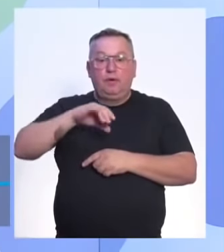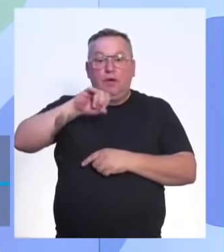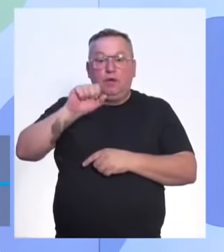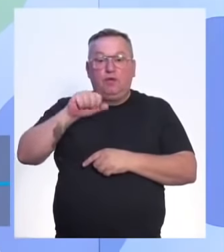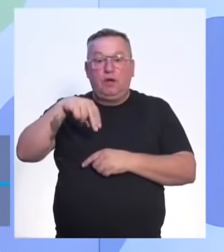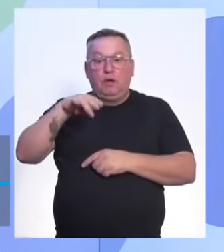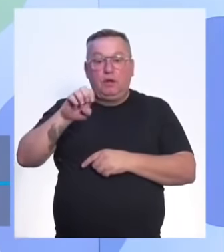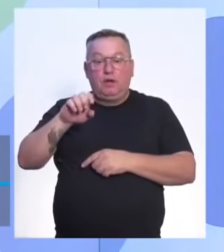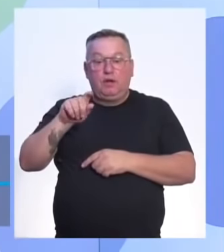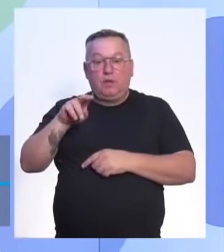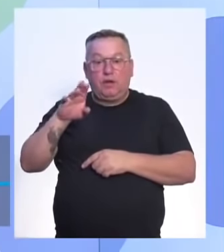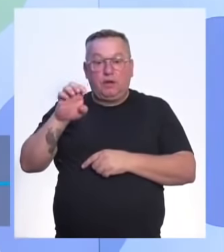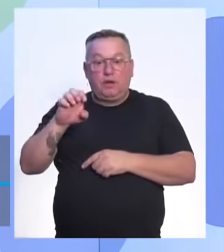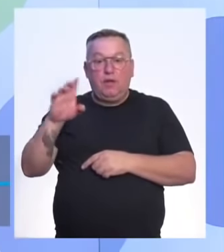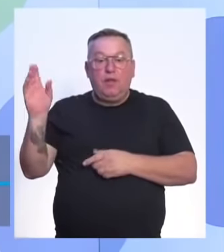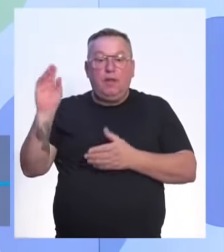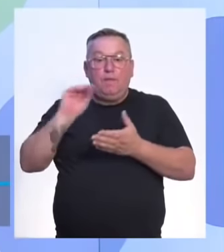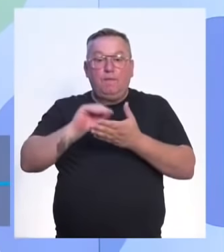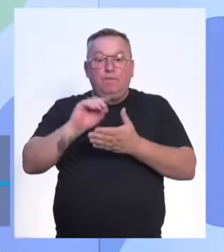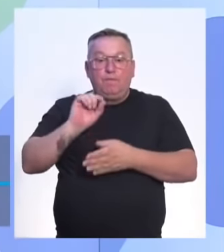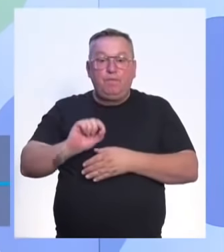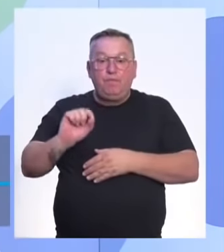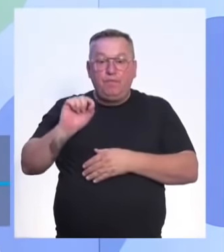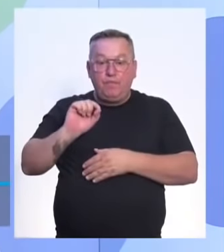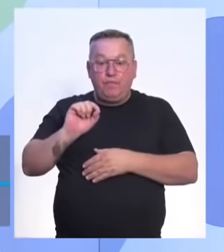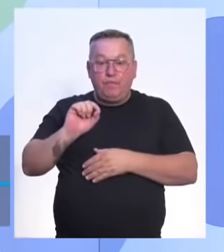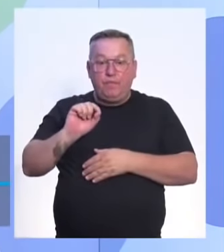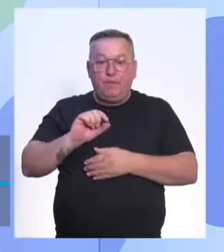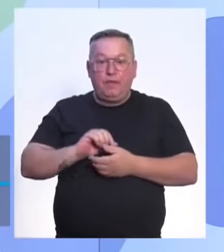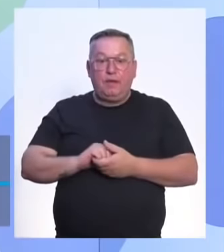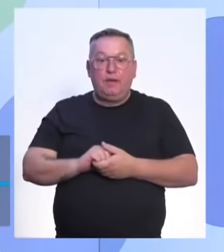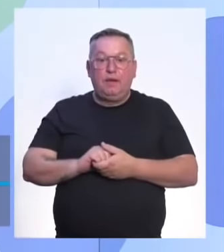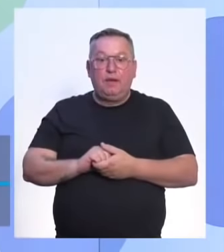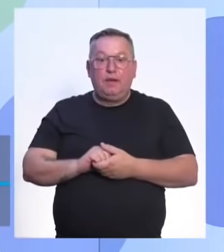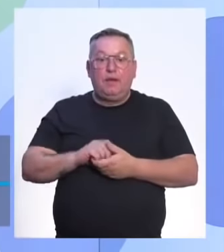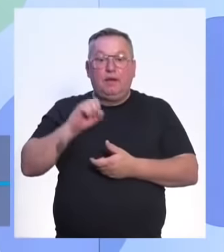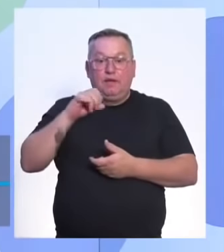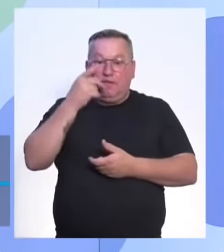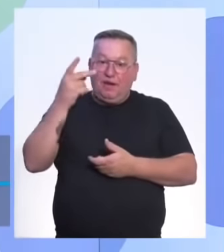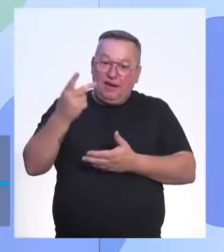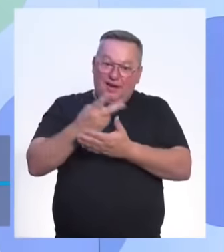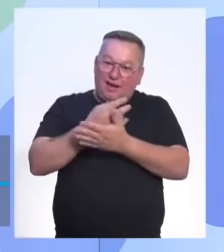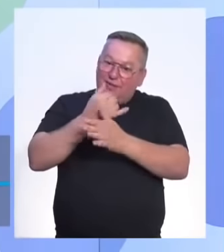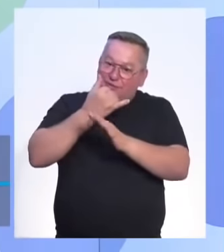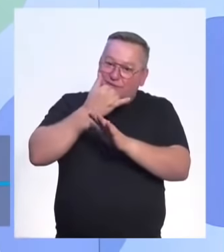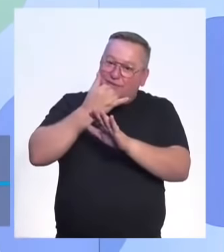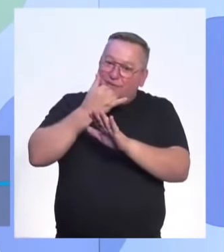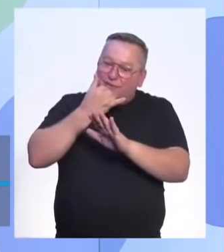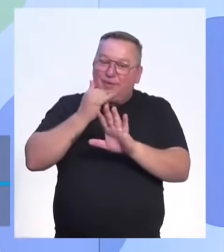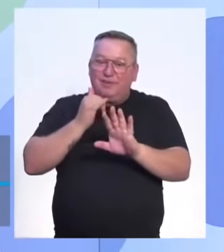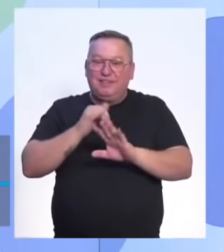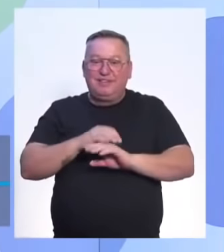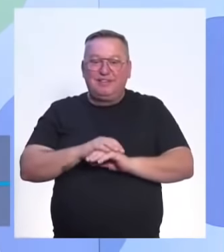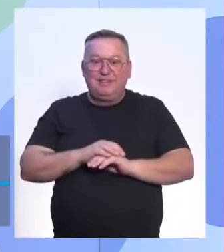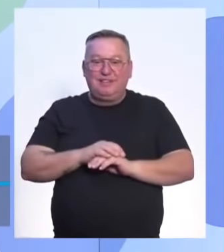Grace, ó, ela colocou o seguinte, meu, achei o máximo, se eu falar errado eu já peço desculpas aí,